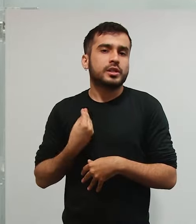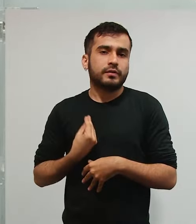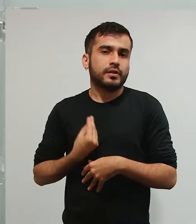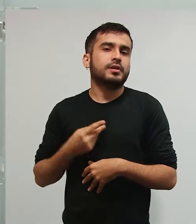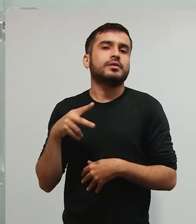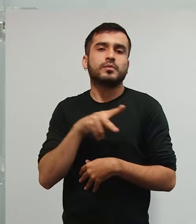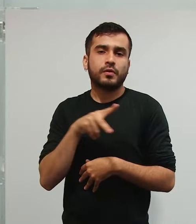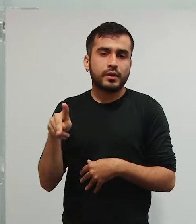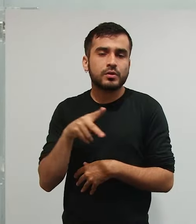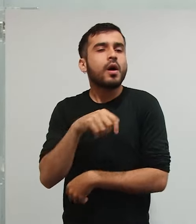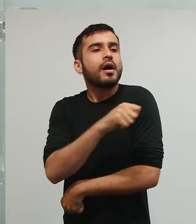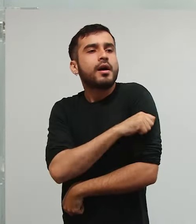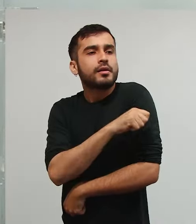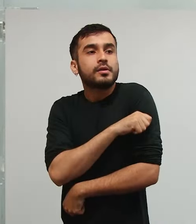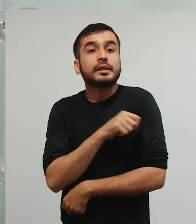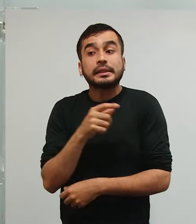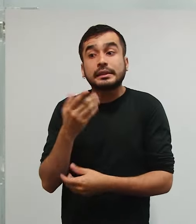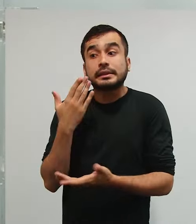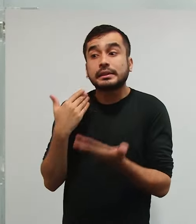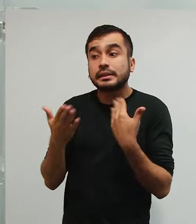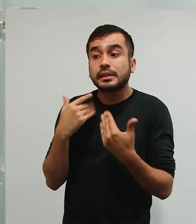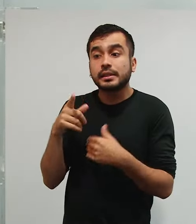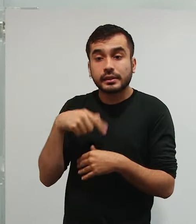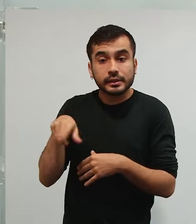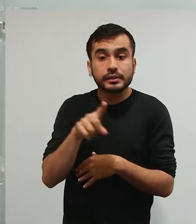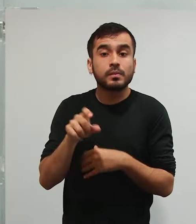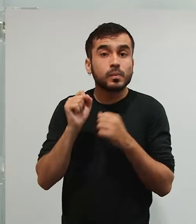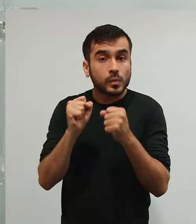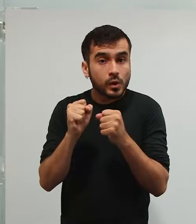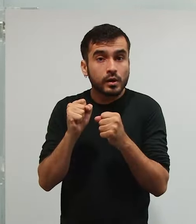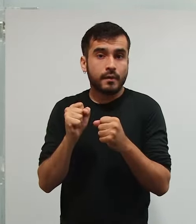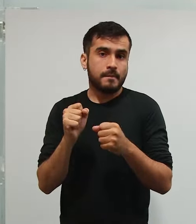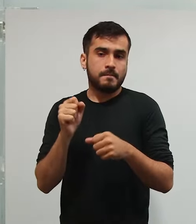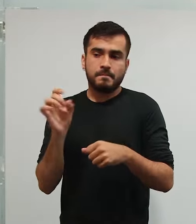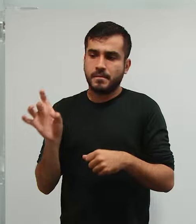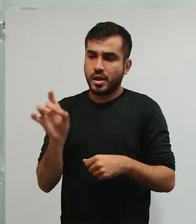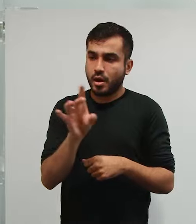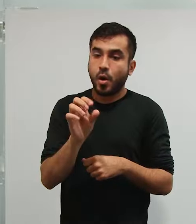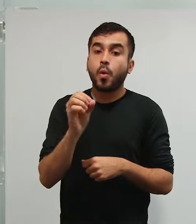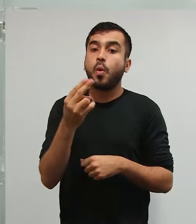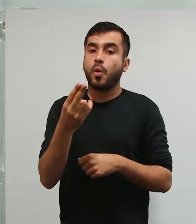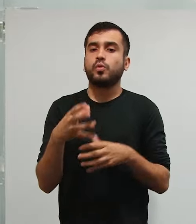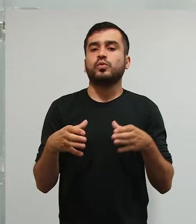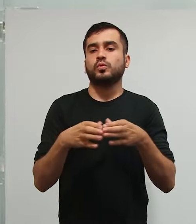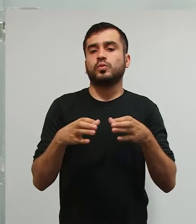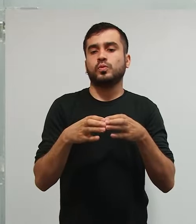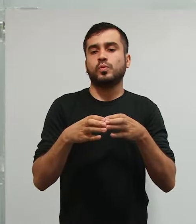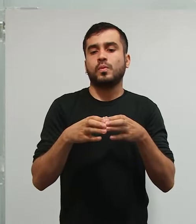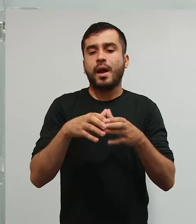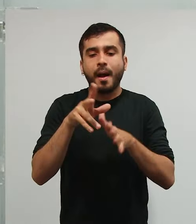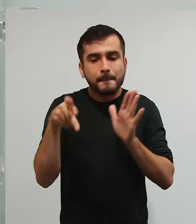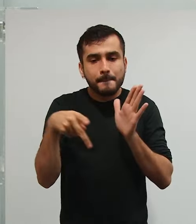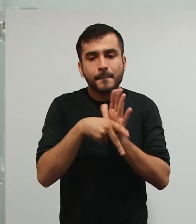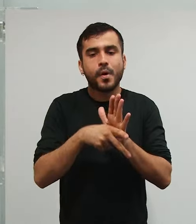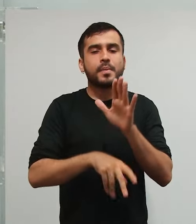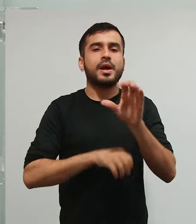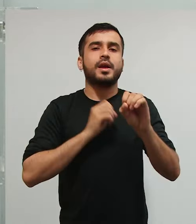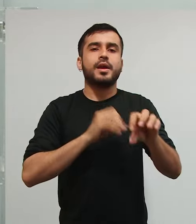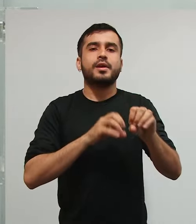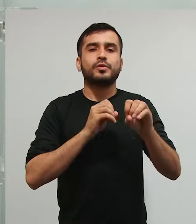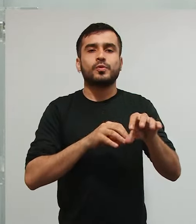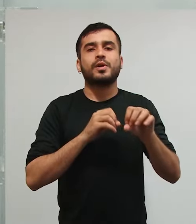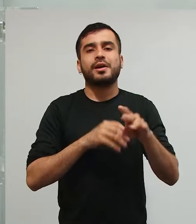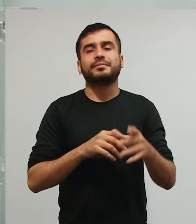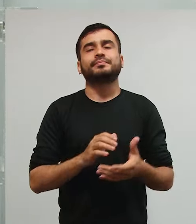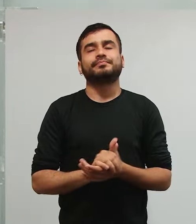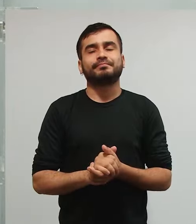partir da entrevista, que você conhece as histórias de vida dos educadores, dos alunos, dos professores, e são essas histórias